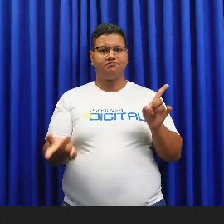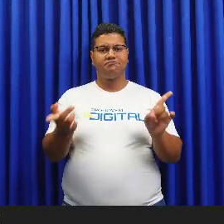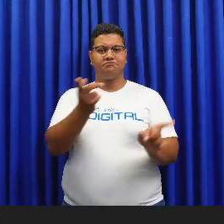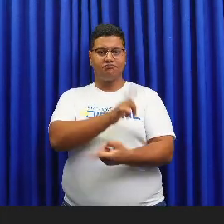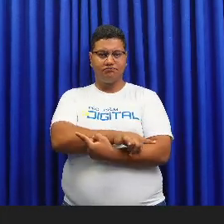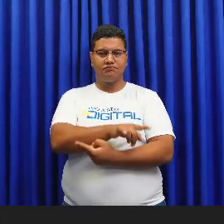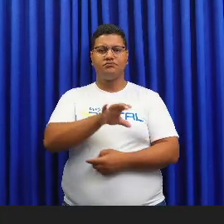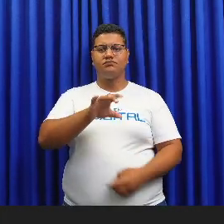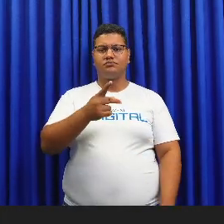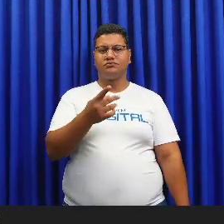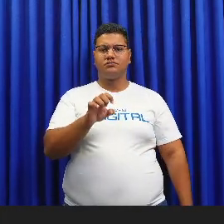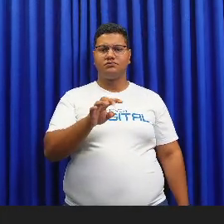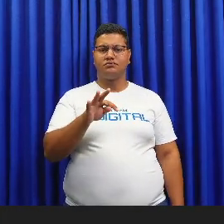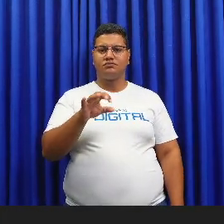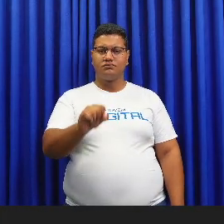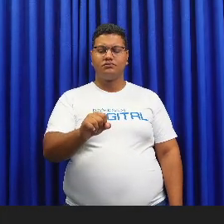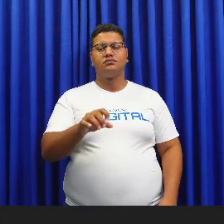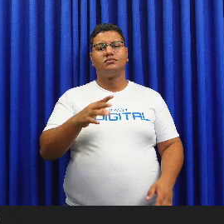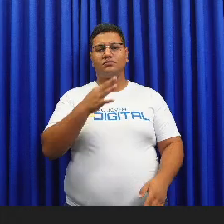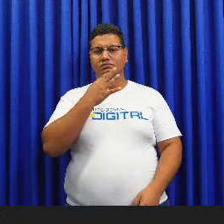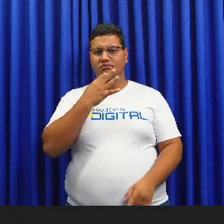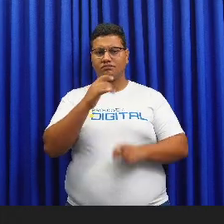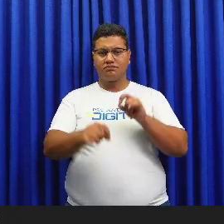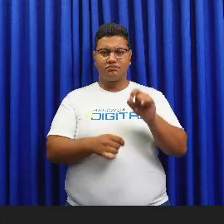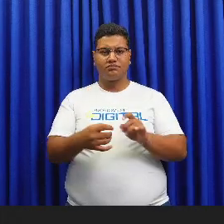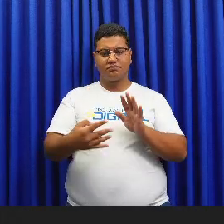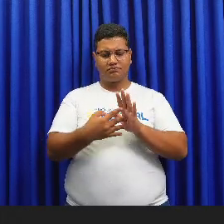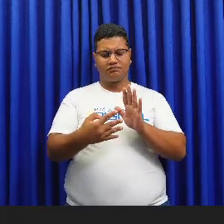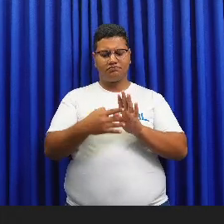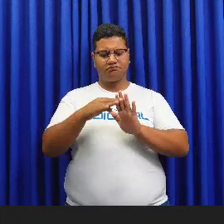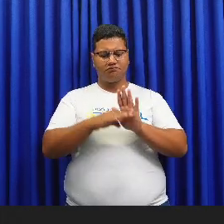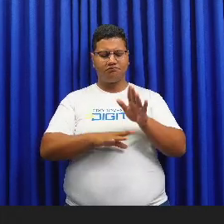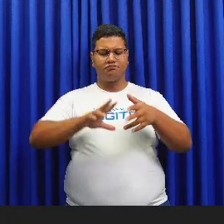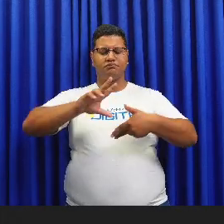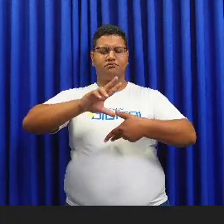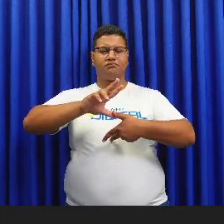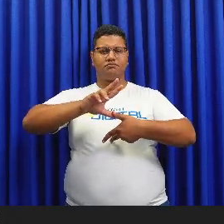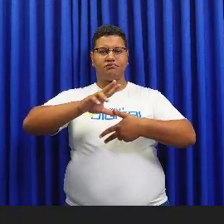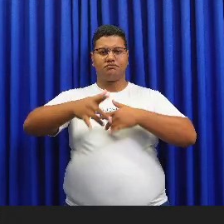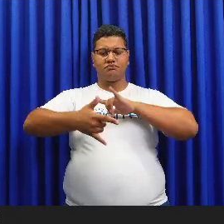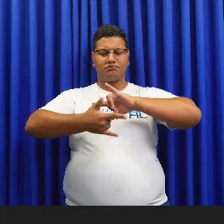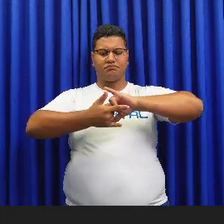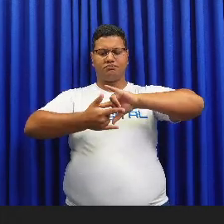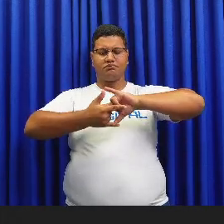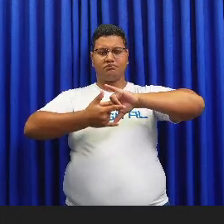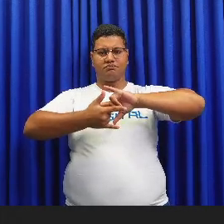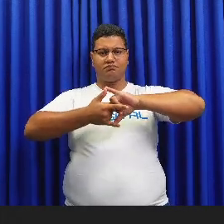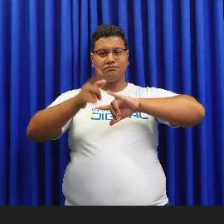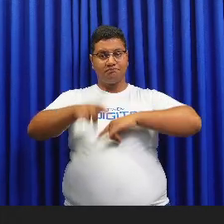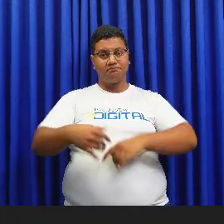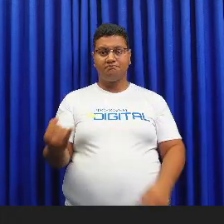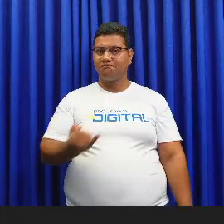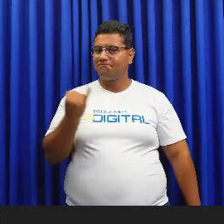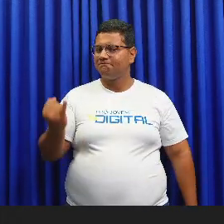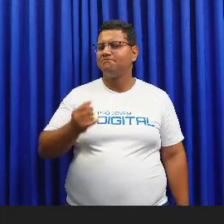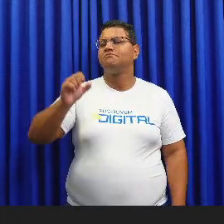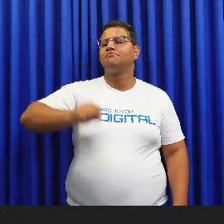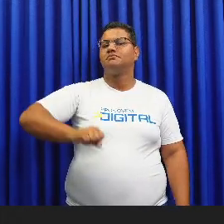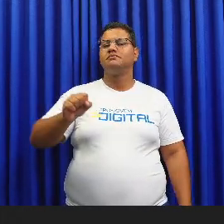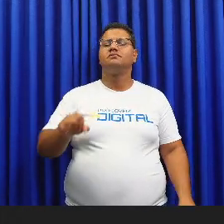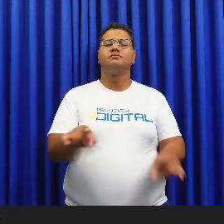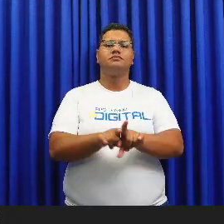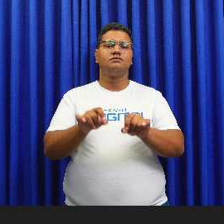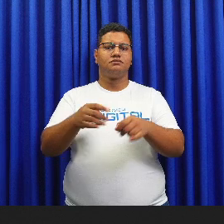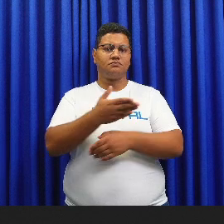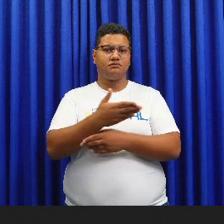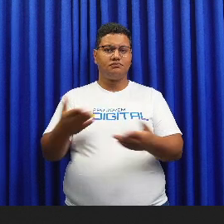Sheets é conhecido aqui como o Planilhas do Microsoft. Uma ferramenta muito importante também para